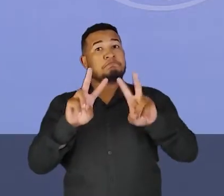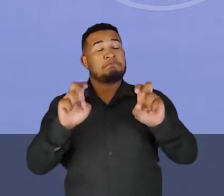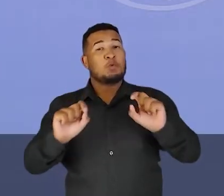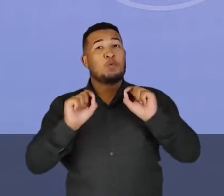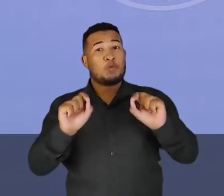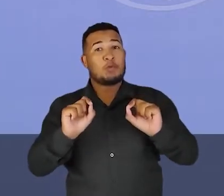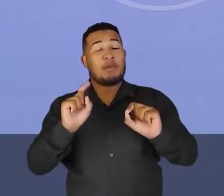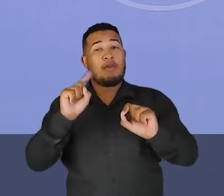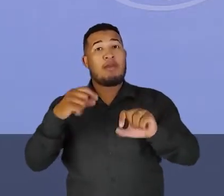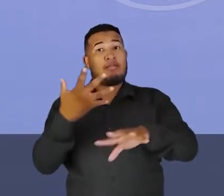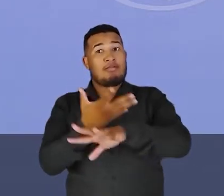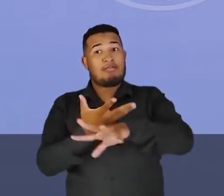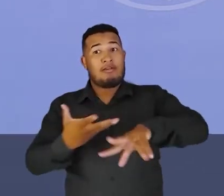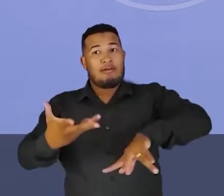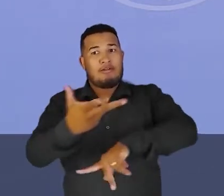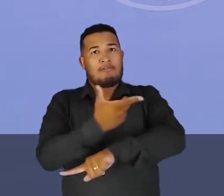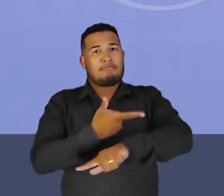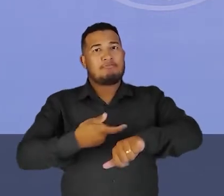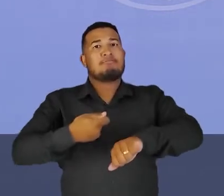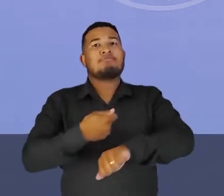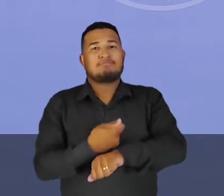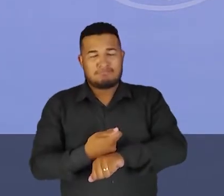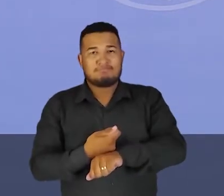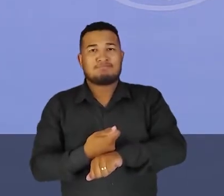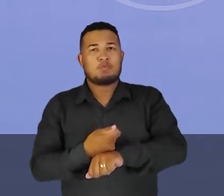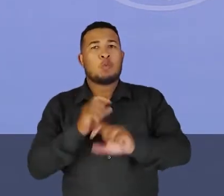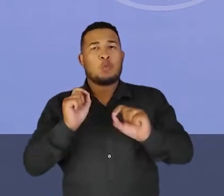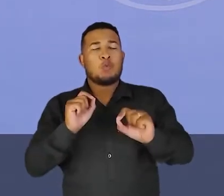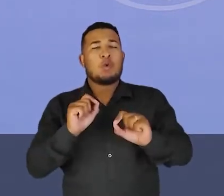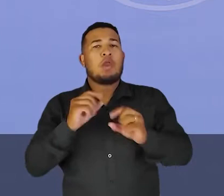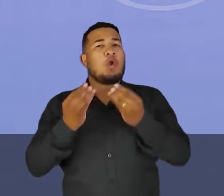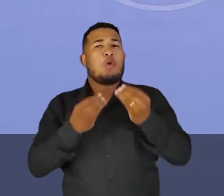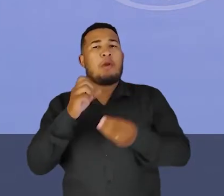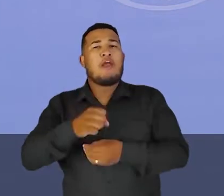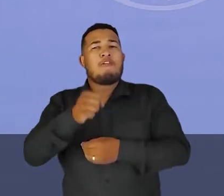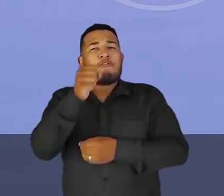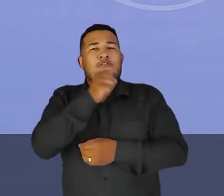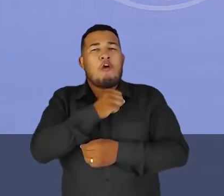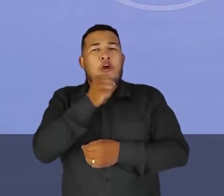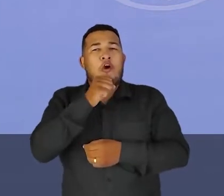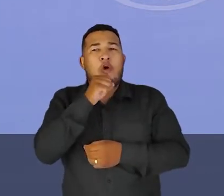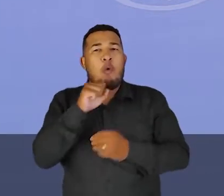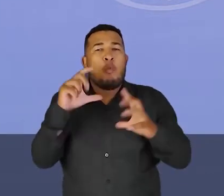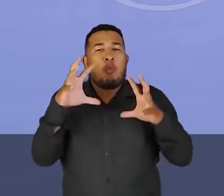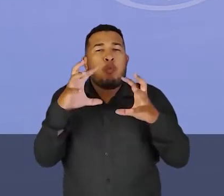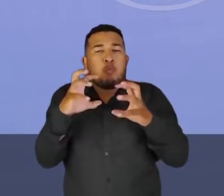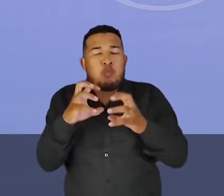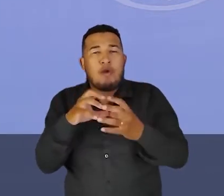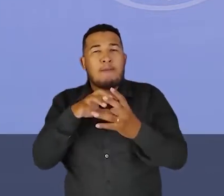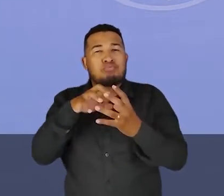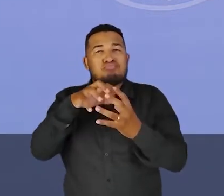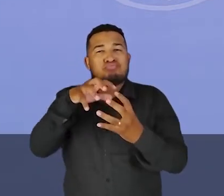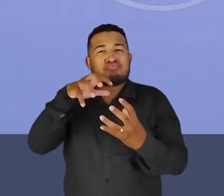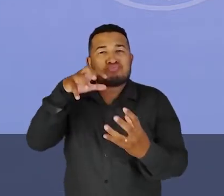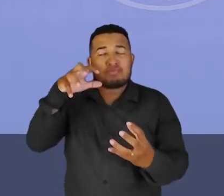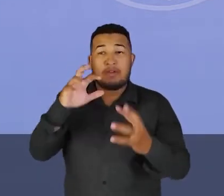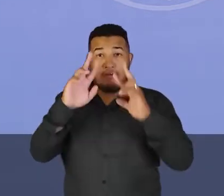o tema integrador, processo de envelhecimento, respeito